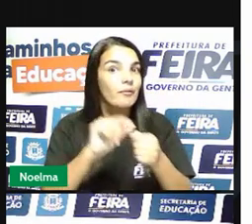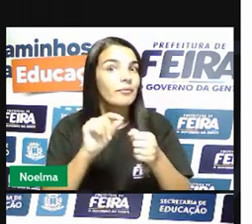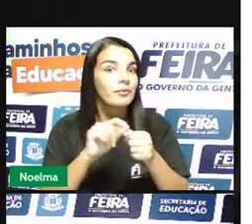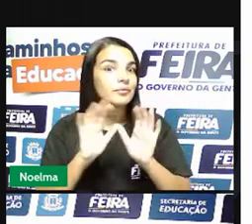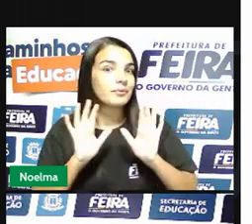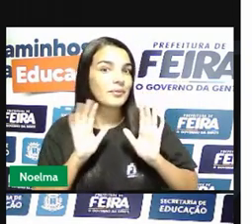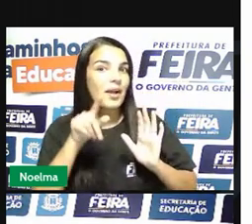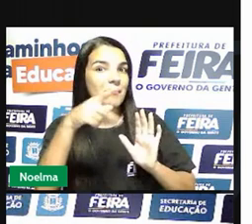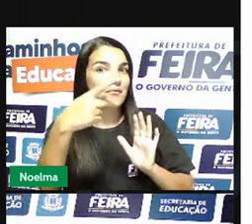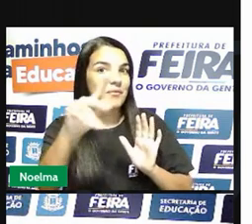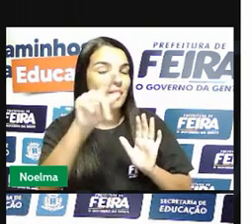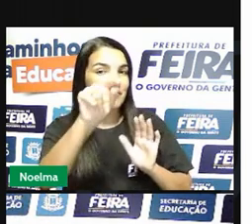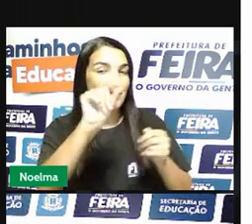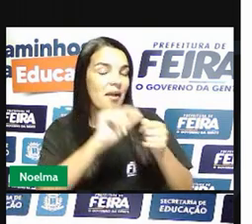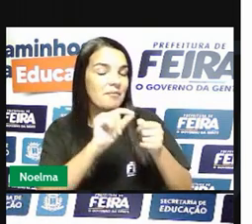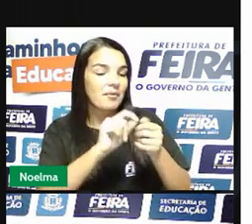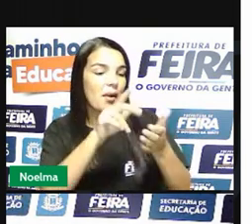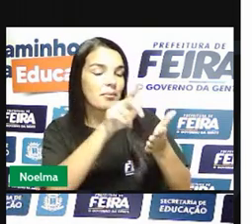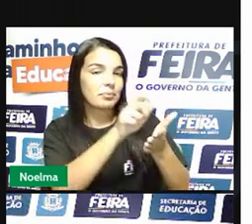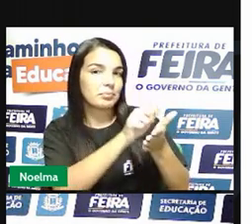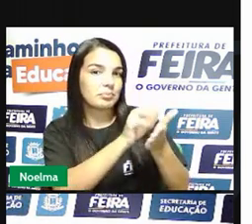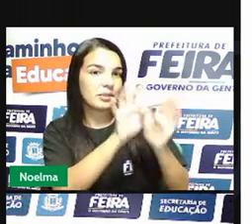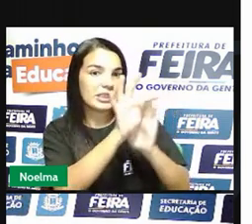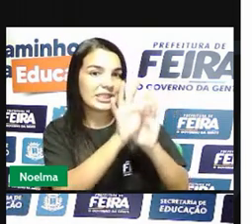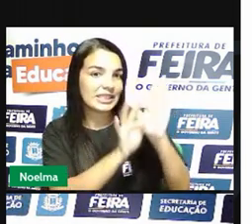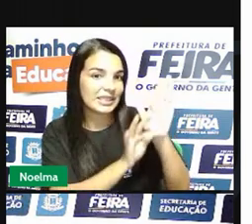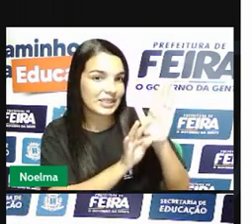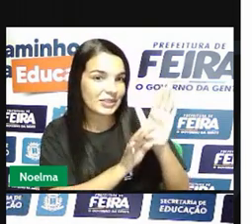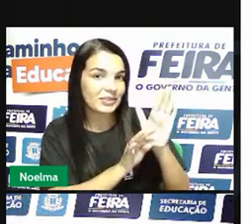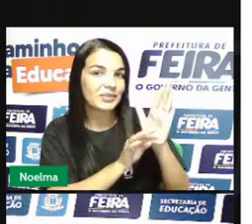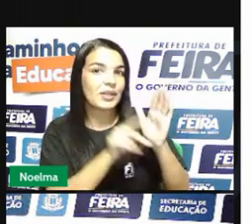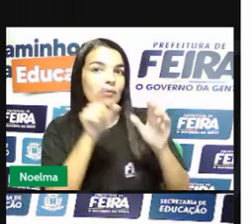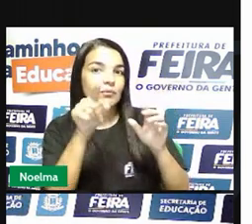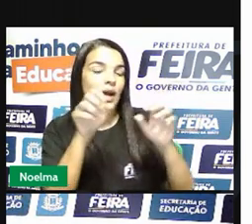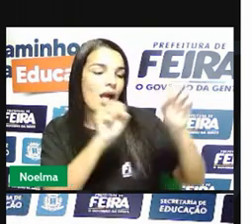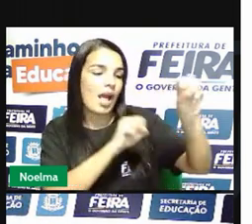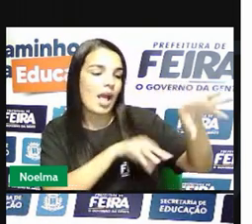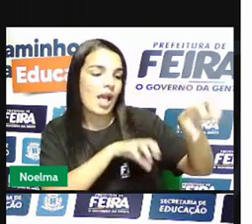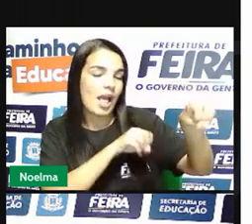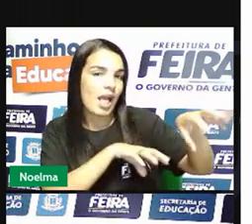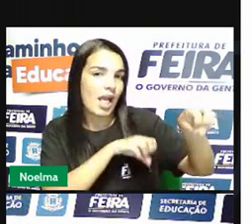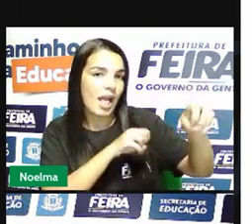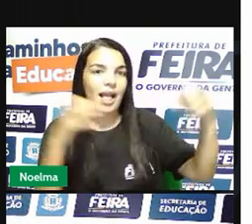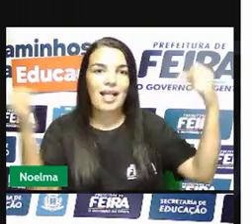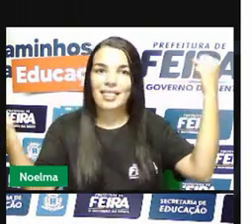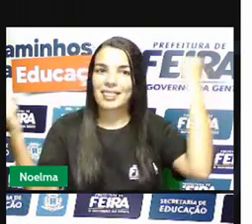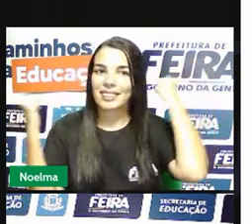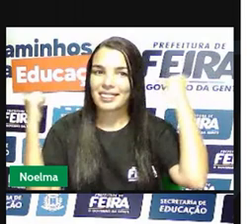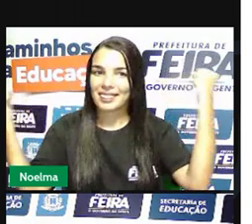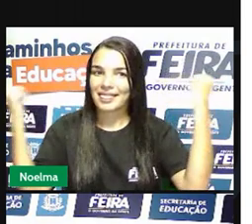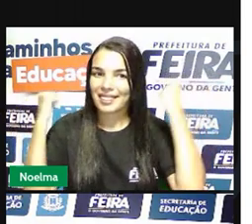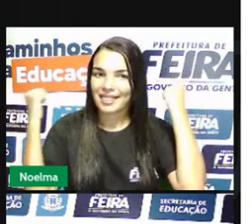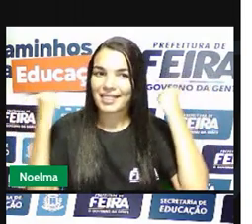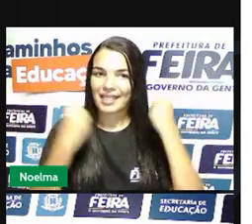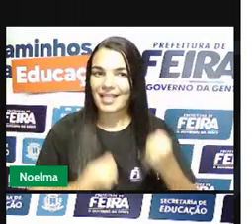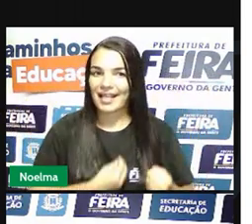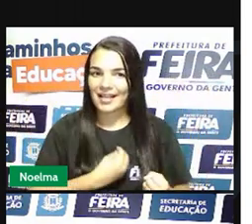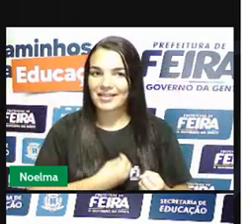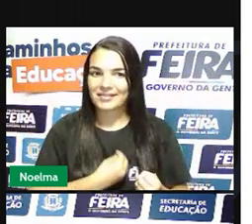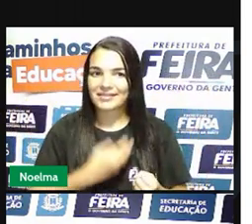Vocês vão produzir aí um texto falando sobre a educação física na vida das crianças,